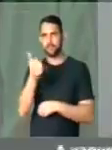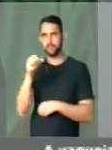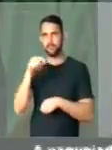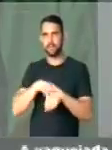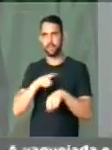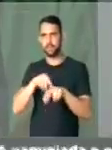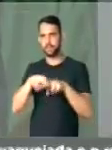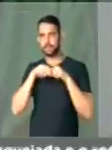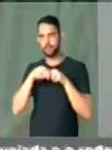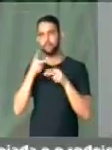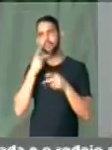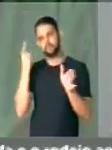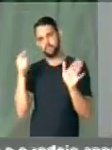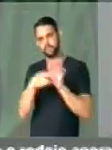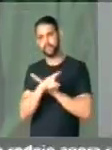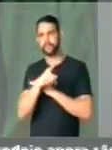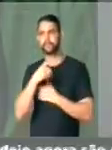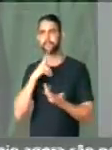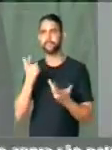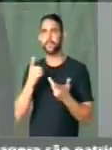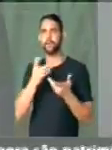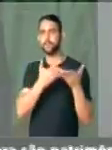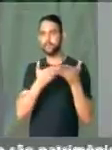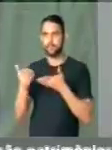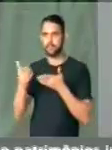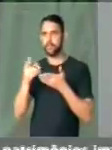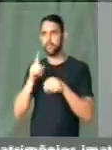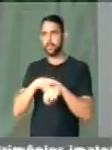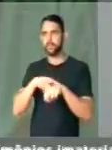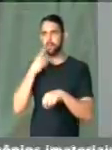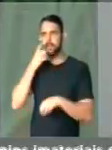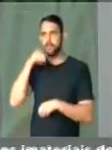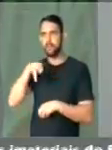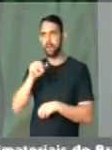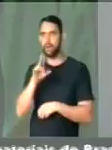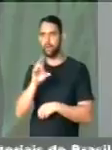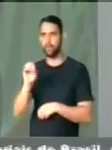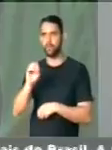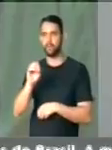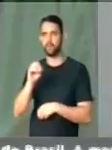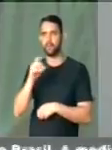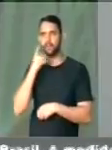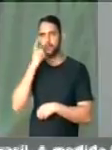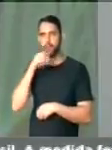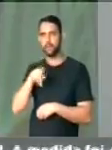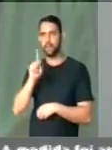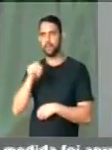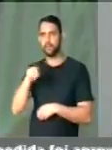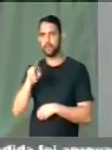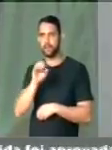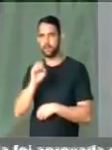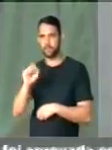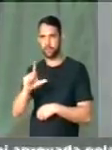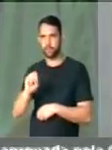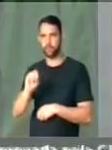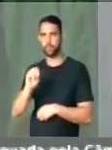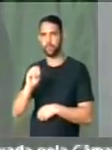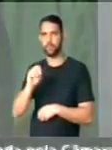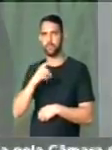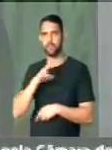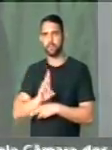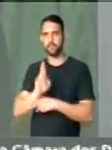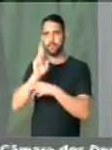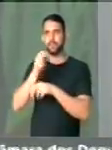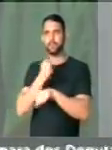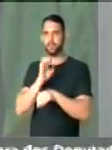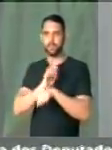Obediente sobre a questão postada. Concedo então a parte ao nobre deputado Mauro. Deputado Caio Narso, grande representante